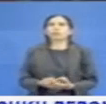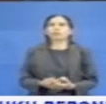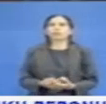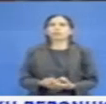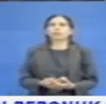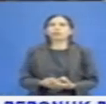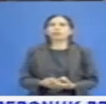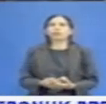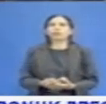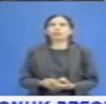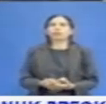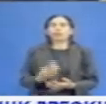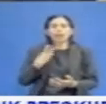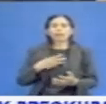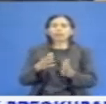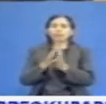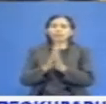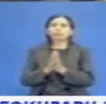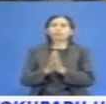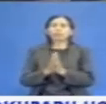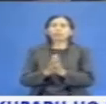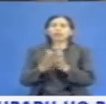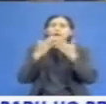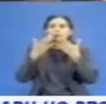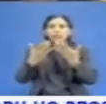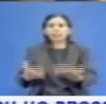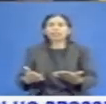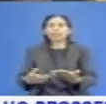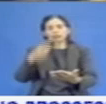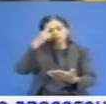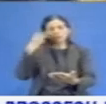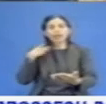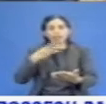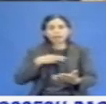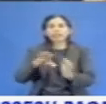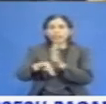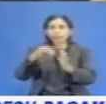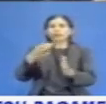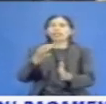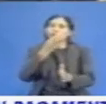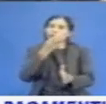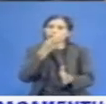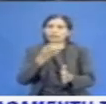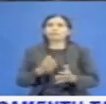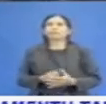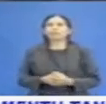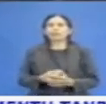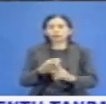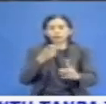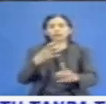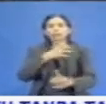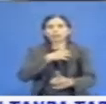Né, muito obrigado bot, tamba ame iha tamba. A iha ana na sana iha ambasira. Ame sira iha